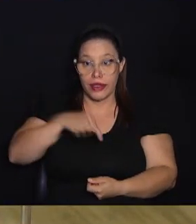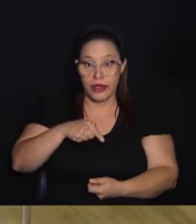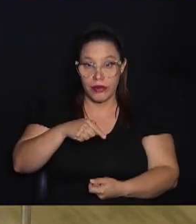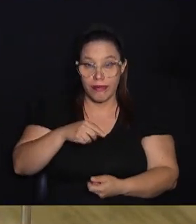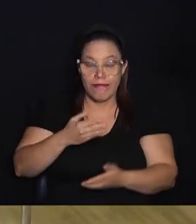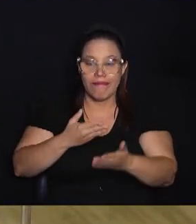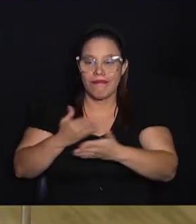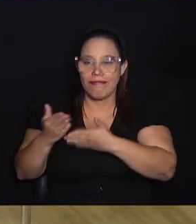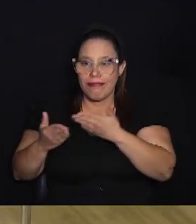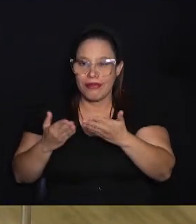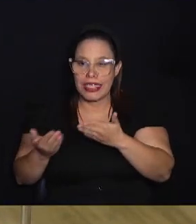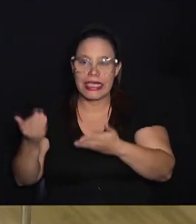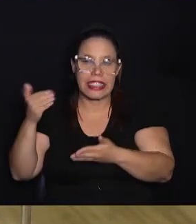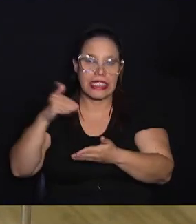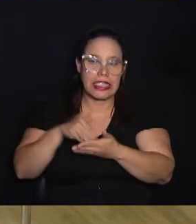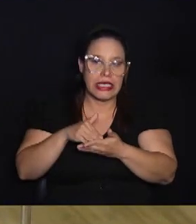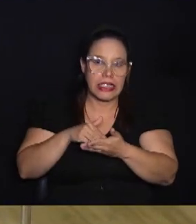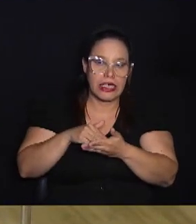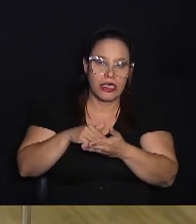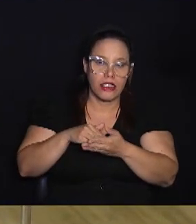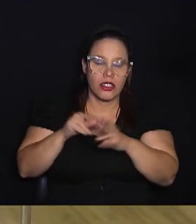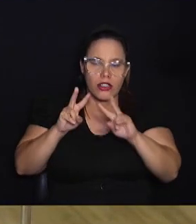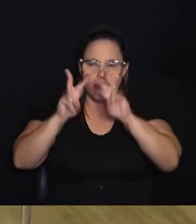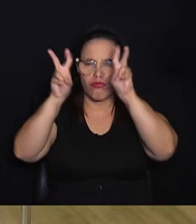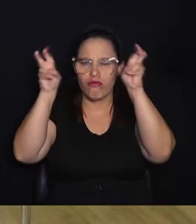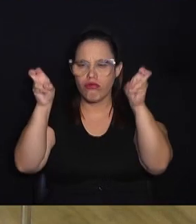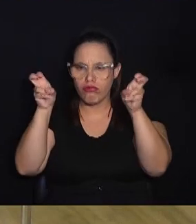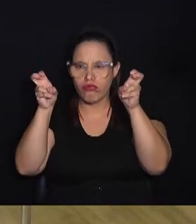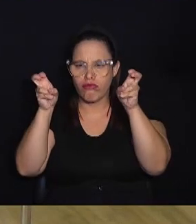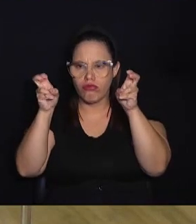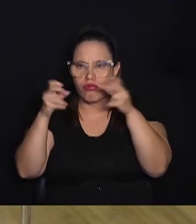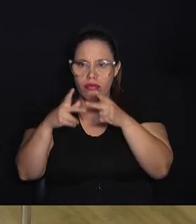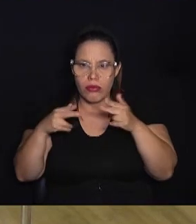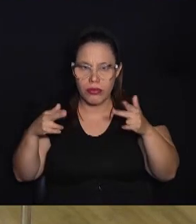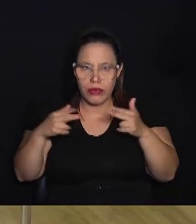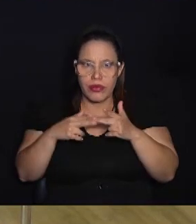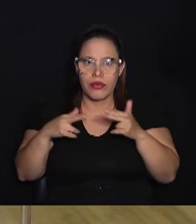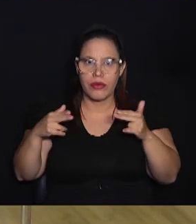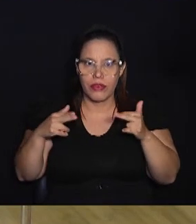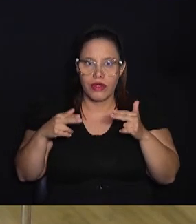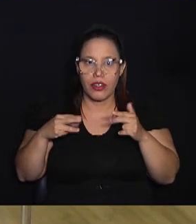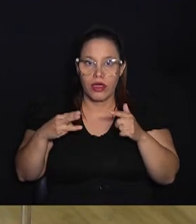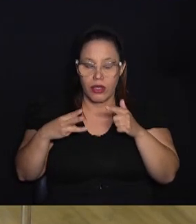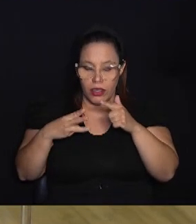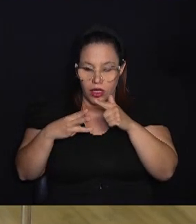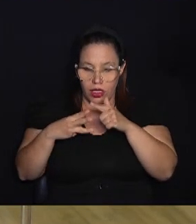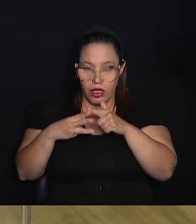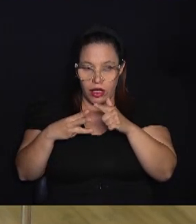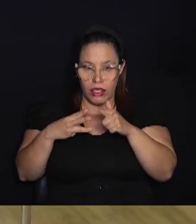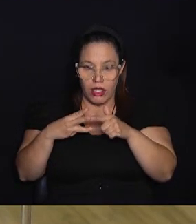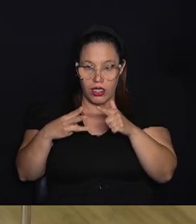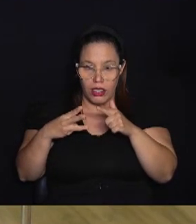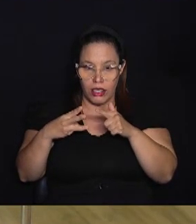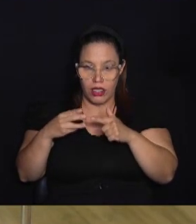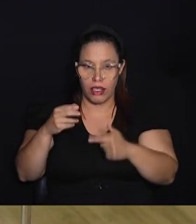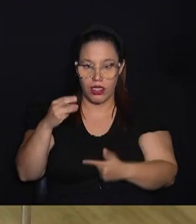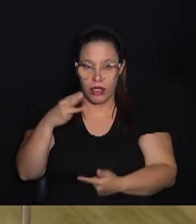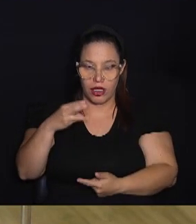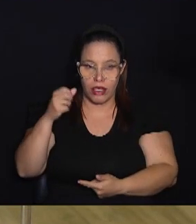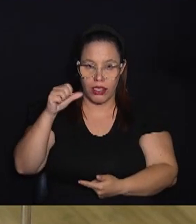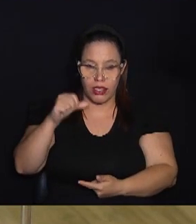você trazendo algum assunto diferente 3776 isso